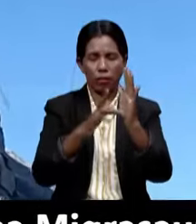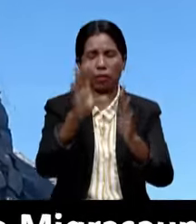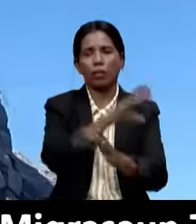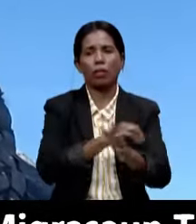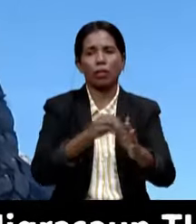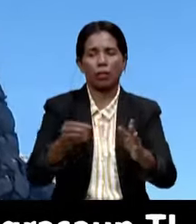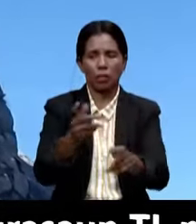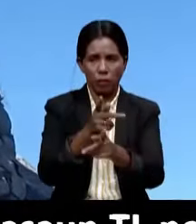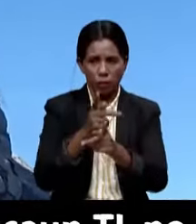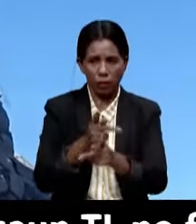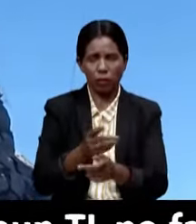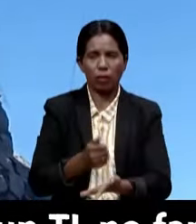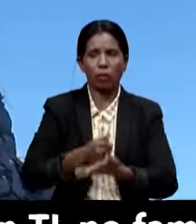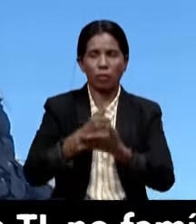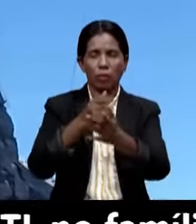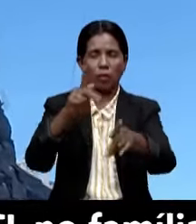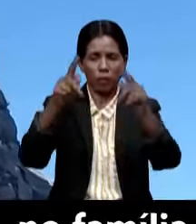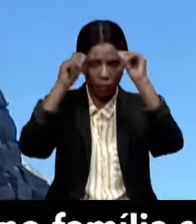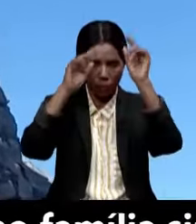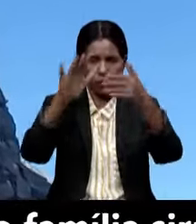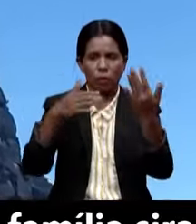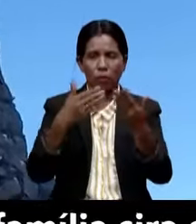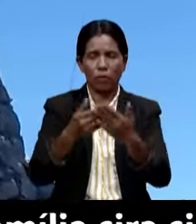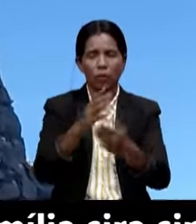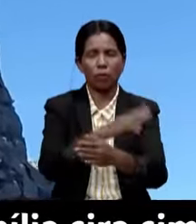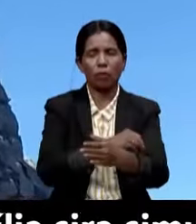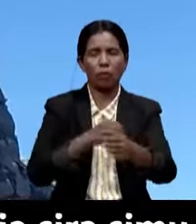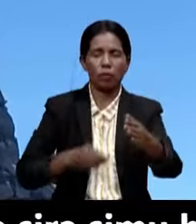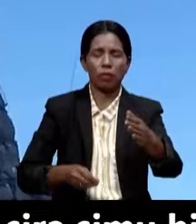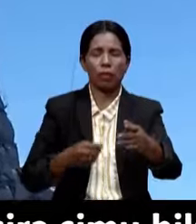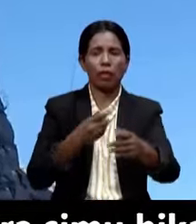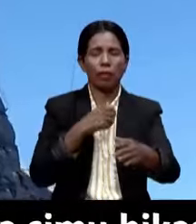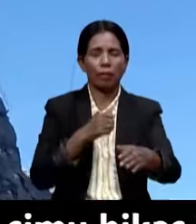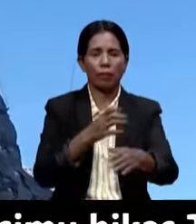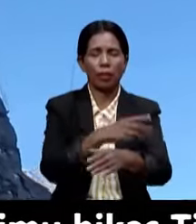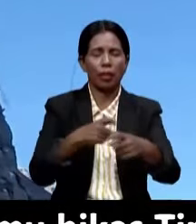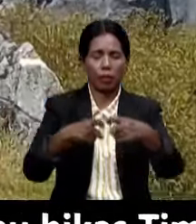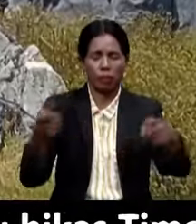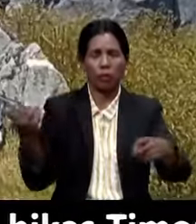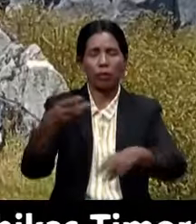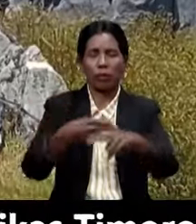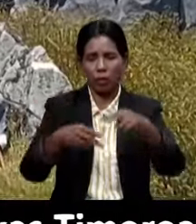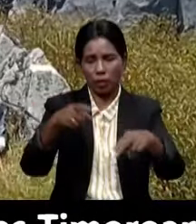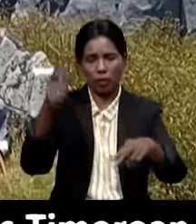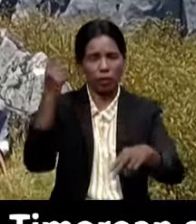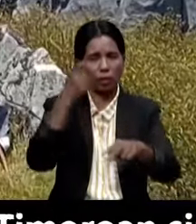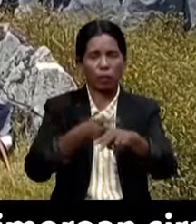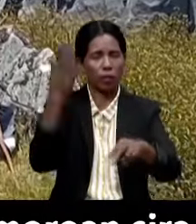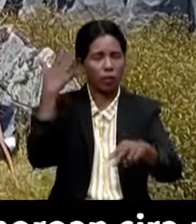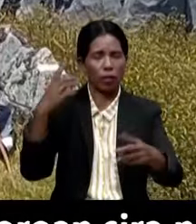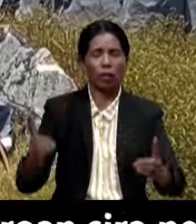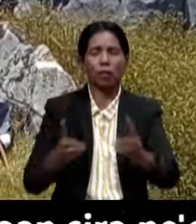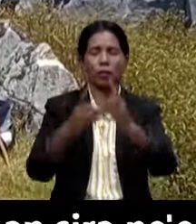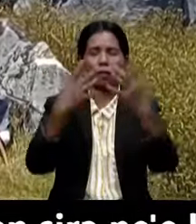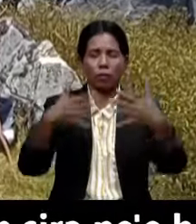sei proteze no tomatam ba Timor Leste ku sinimigo sira liman tamba ia momento neba Timor hasoro hela funu